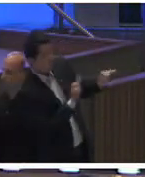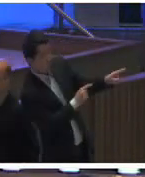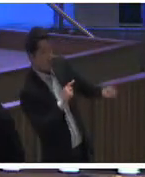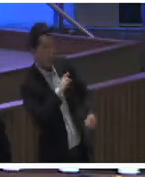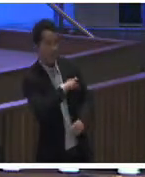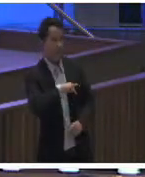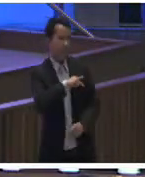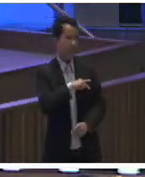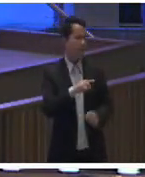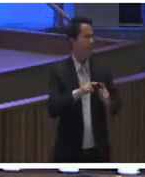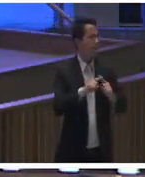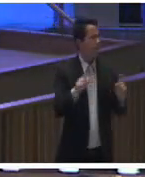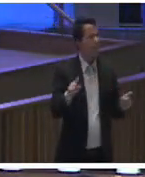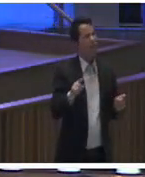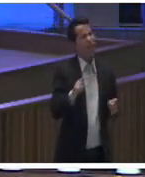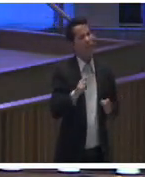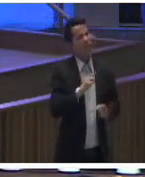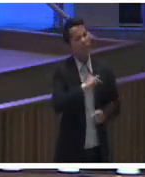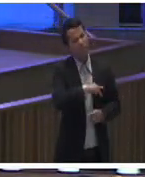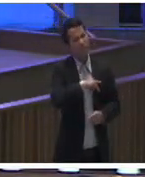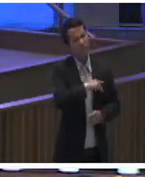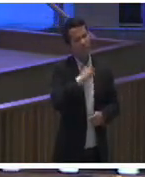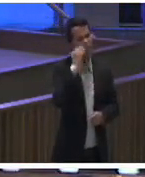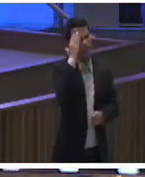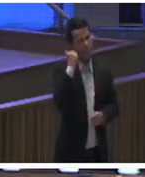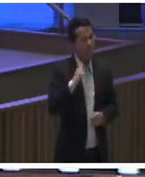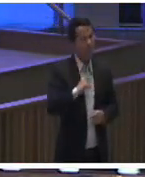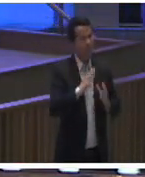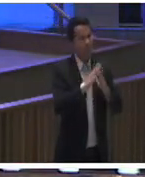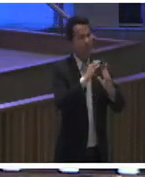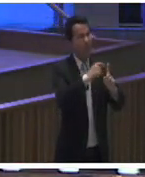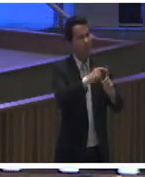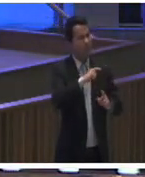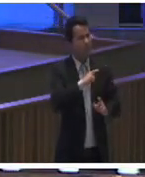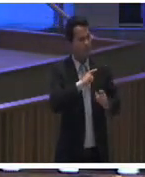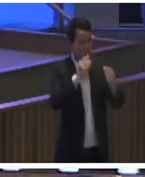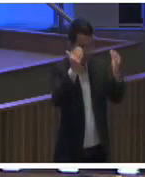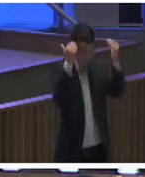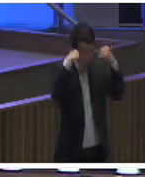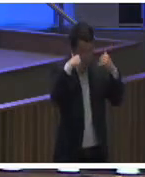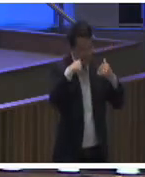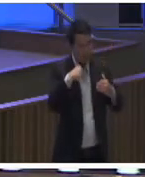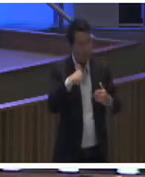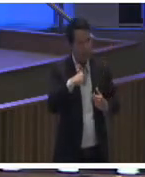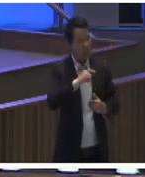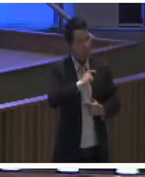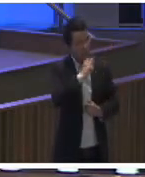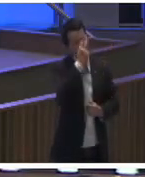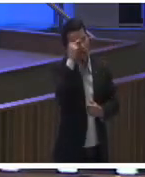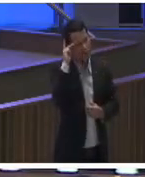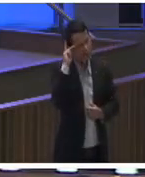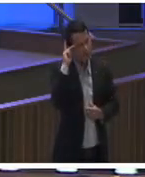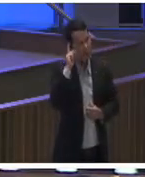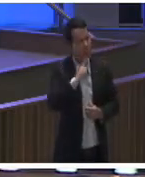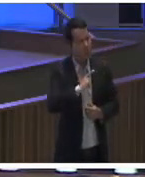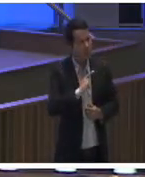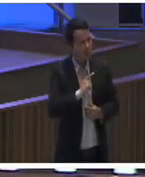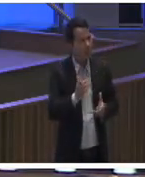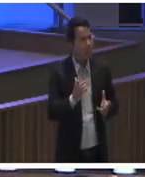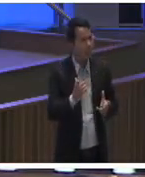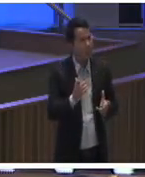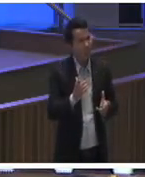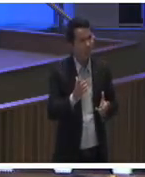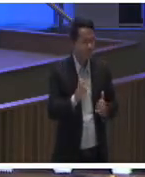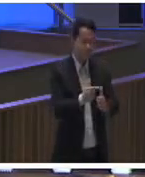ele sabia que dentro da igreja ainda tinha algumas situações e pessoas que estavam amargando, não